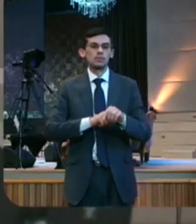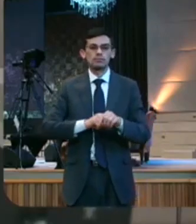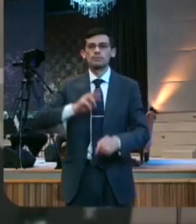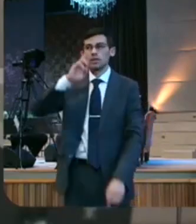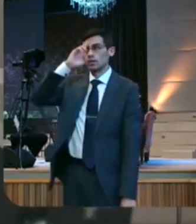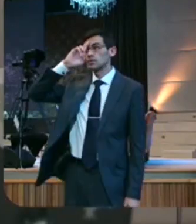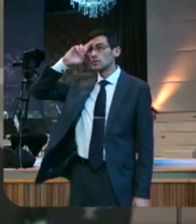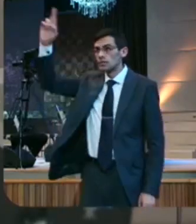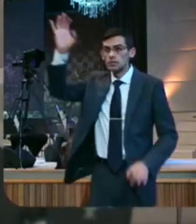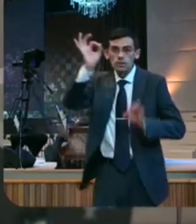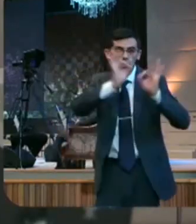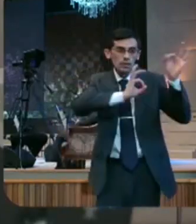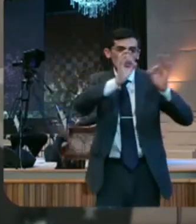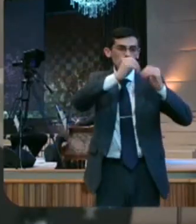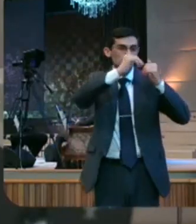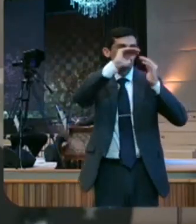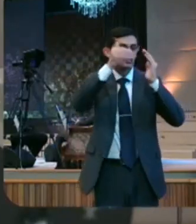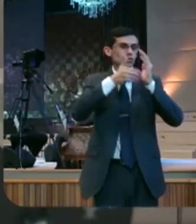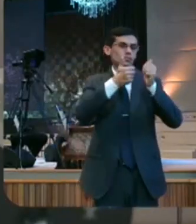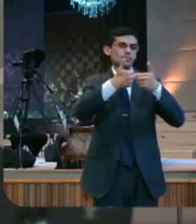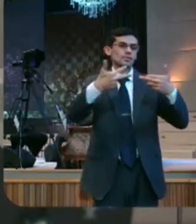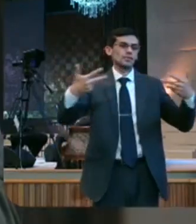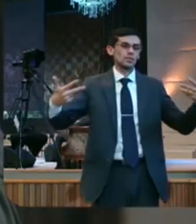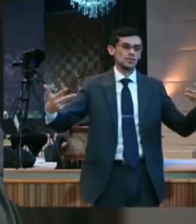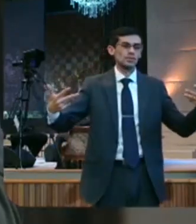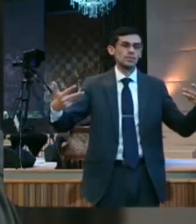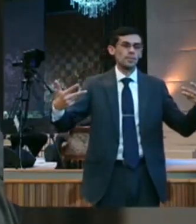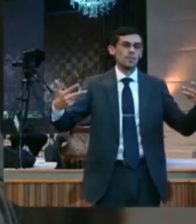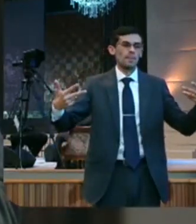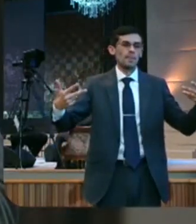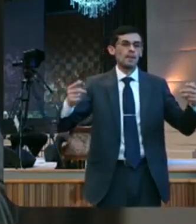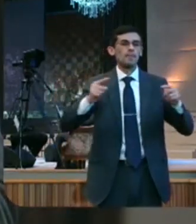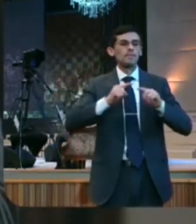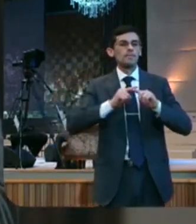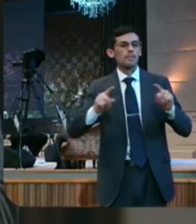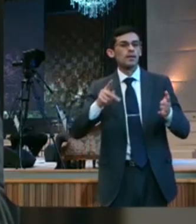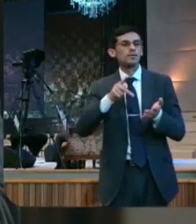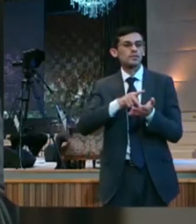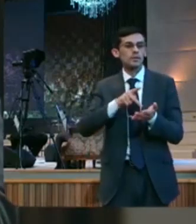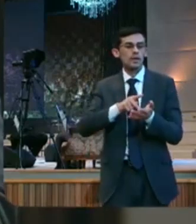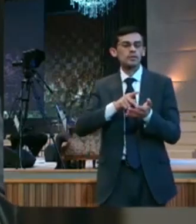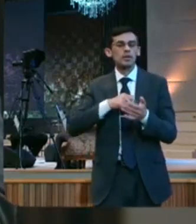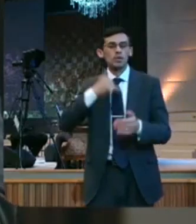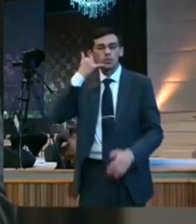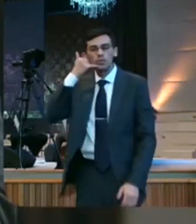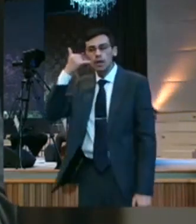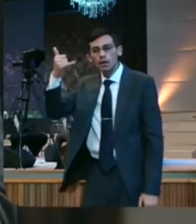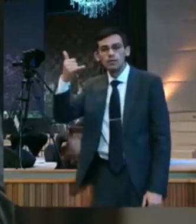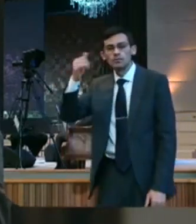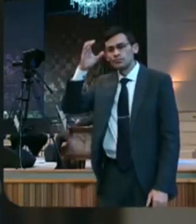Senhor está nesse negócio. Olha que coisa, né? E aí eu contei para o tio tudo o que estava